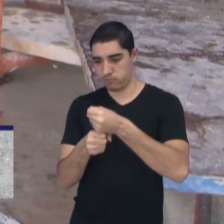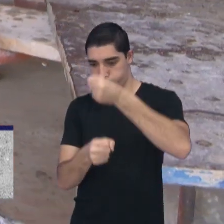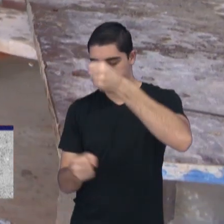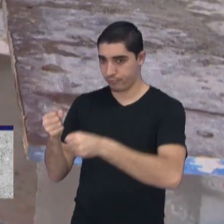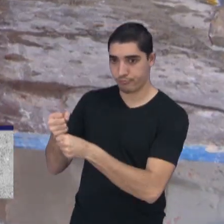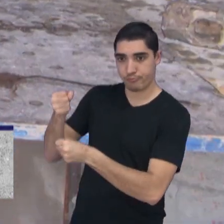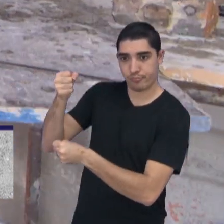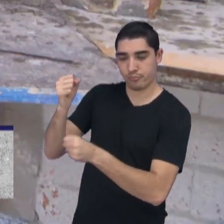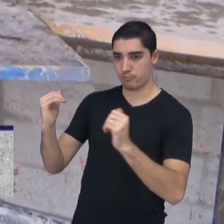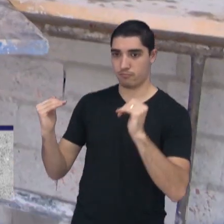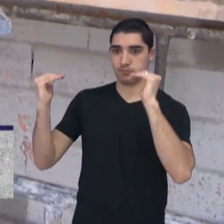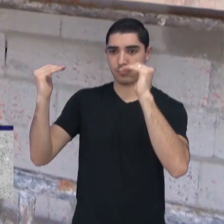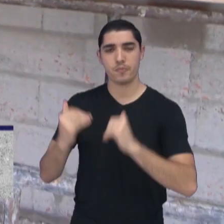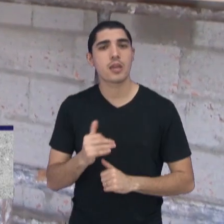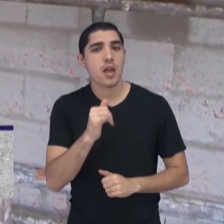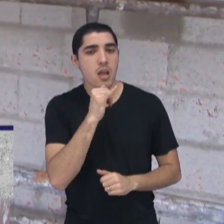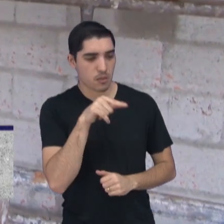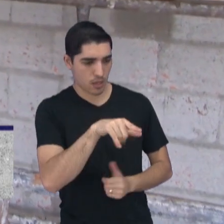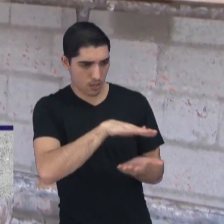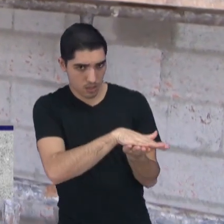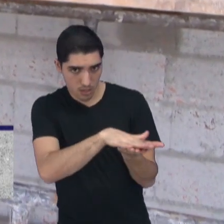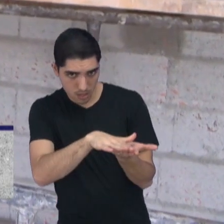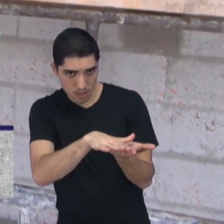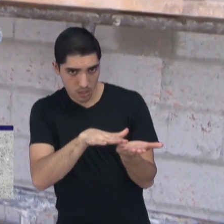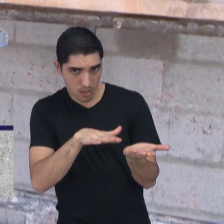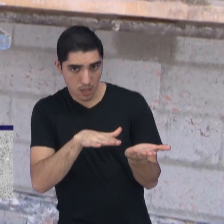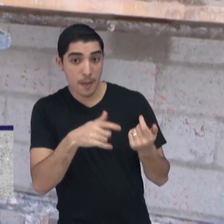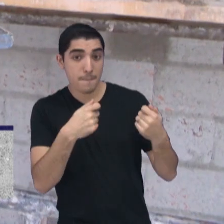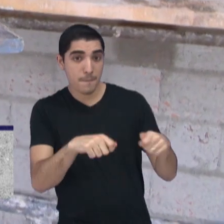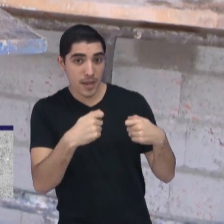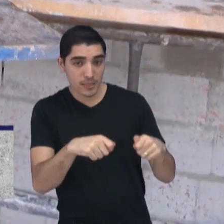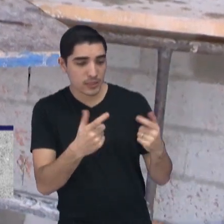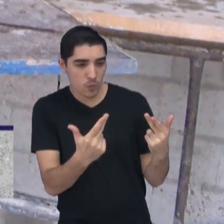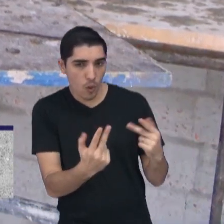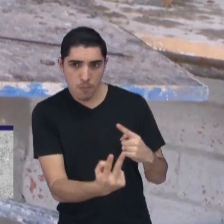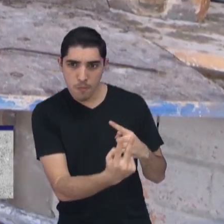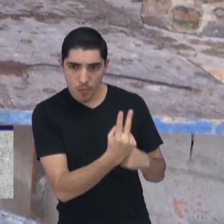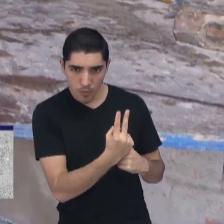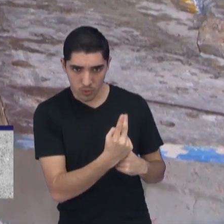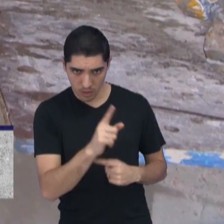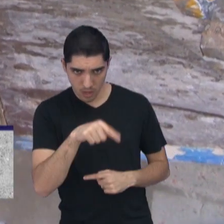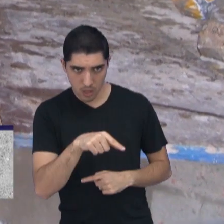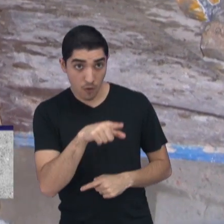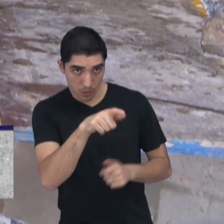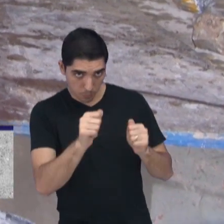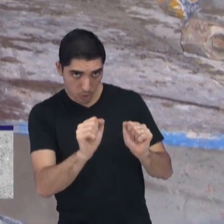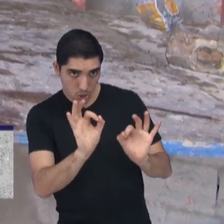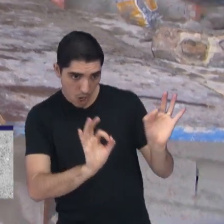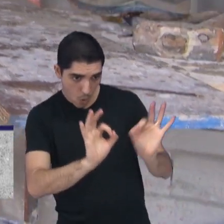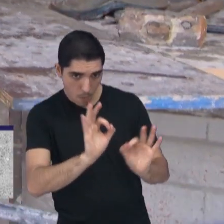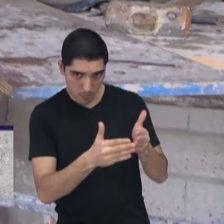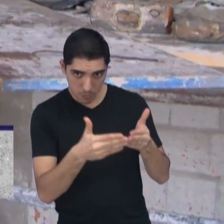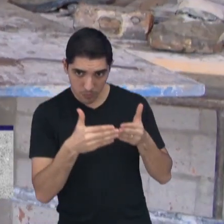aqui, isso daqui que está deitado, tem que colocar aqui pelo menos fazer uma barreira para esses equipamentos. Sim, essas ela tem ferramentas. Que ser. Você arruma aqui para a gente, por